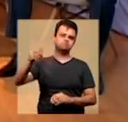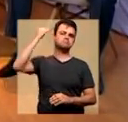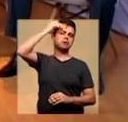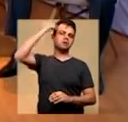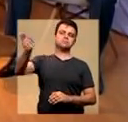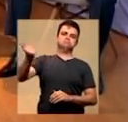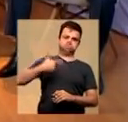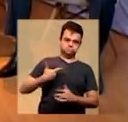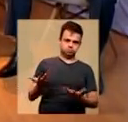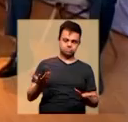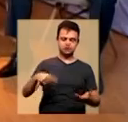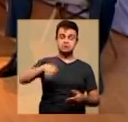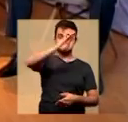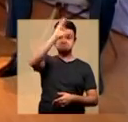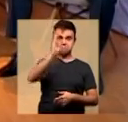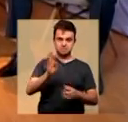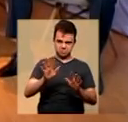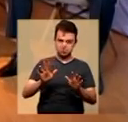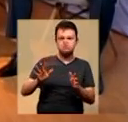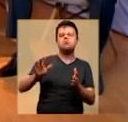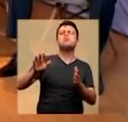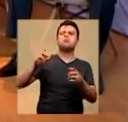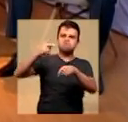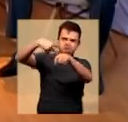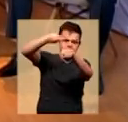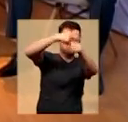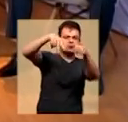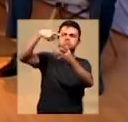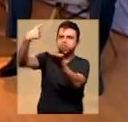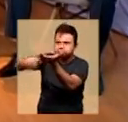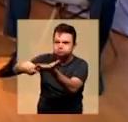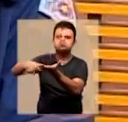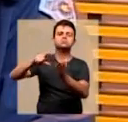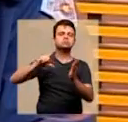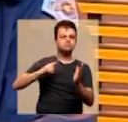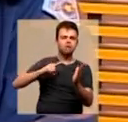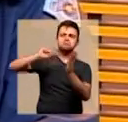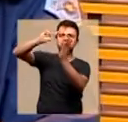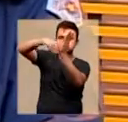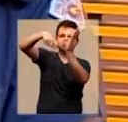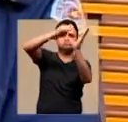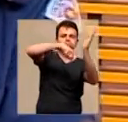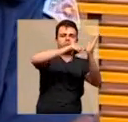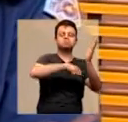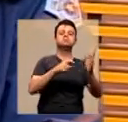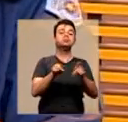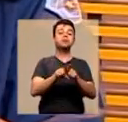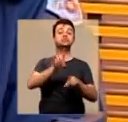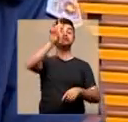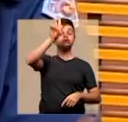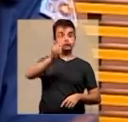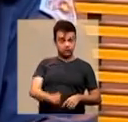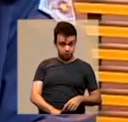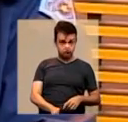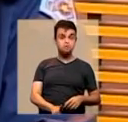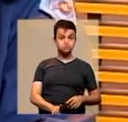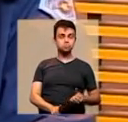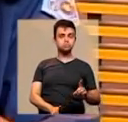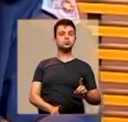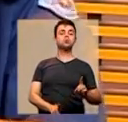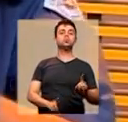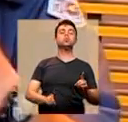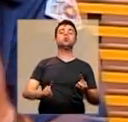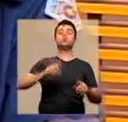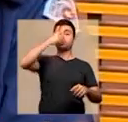eu, que o Brasil é signatário de tratados internacionais, envolvendo inclusive temas de direitos humanos, e dentre eles existe